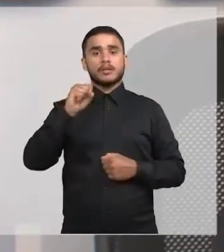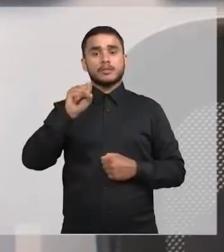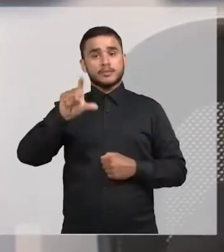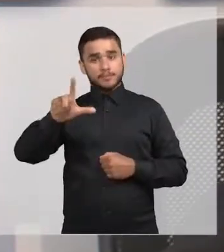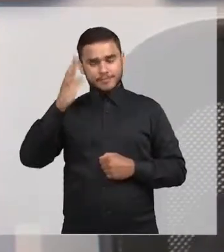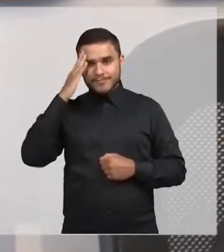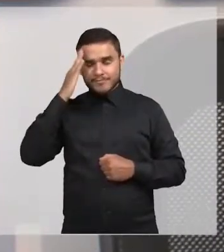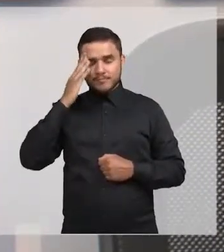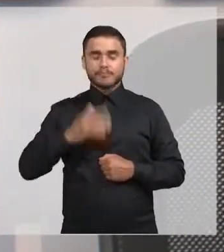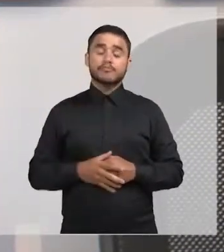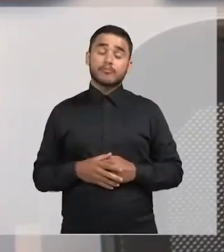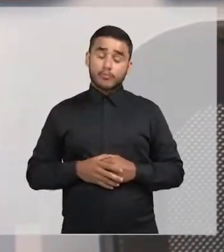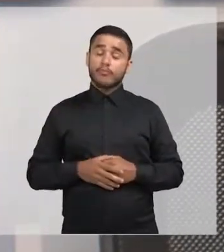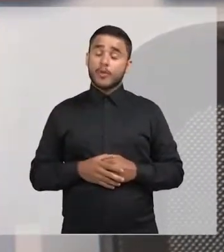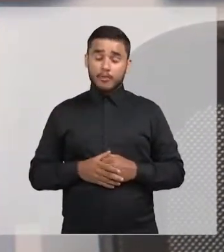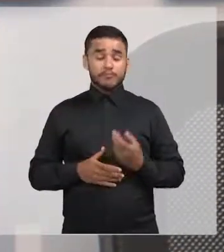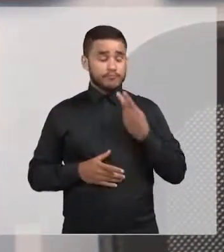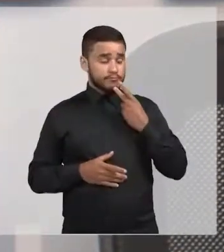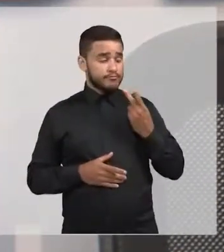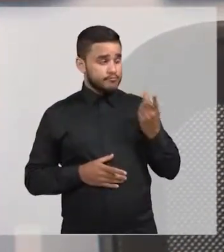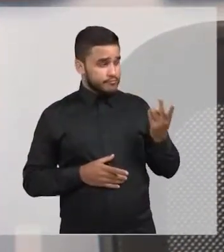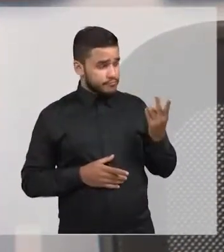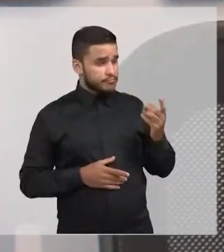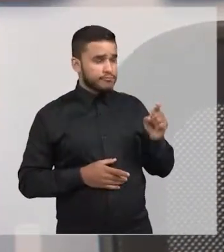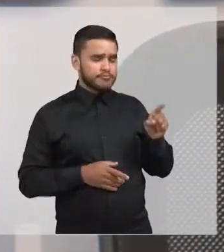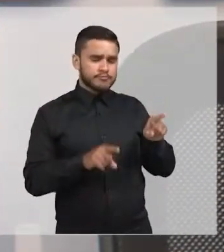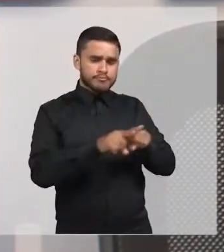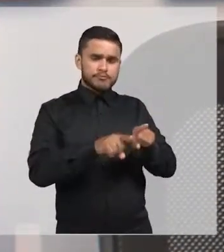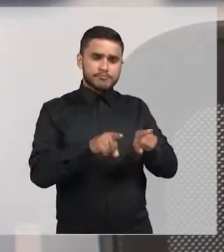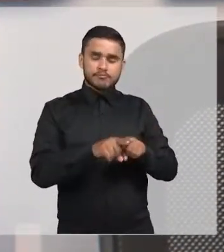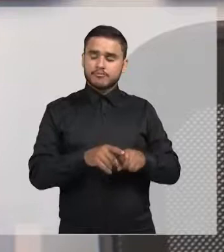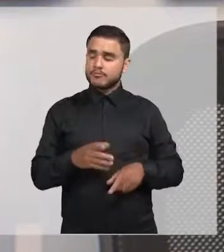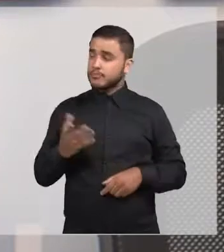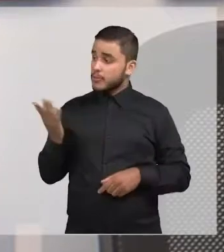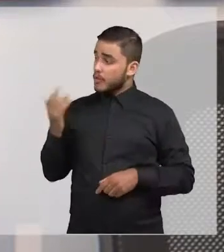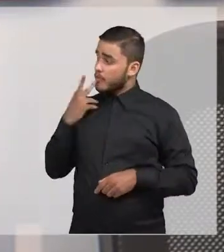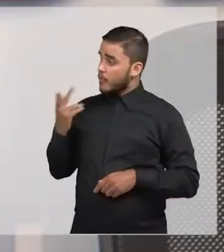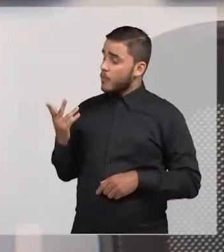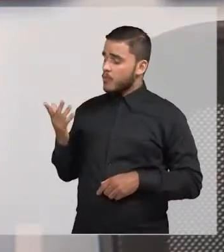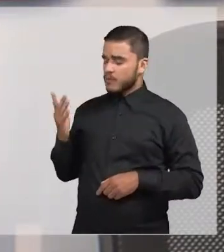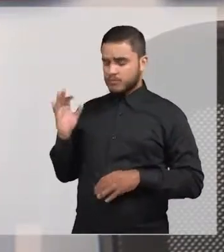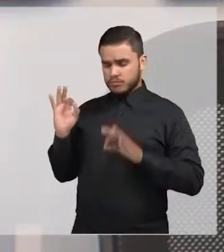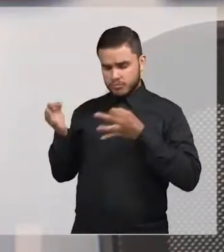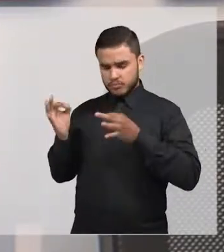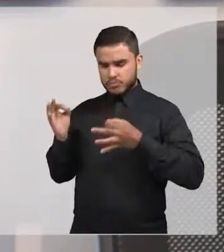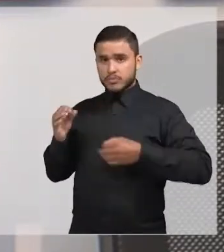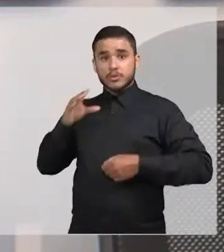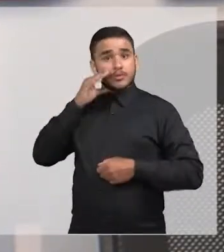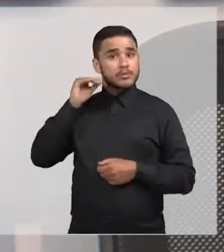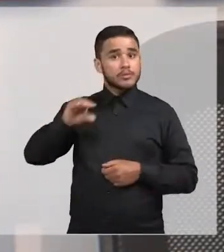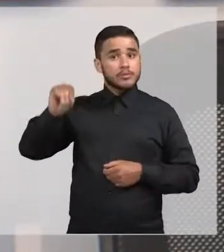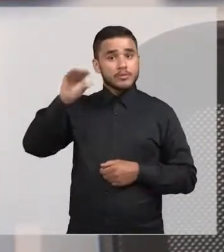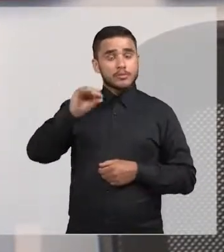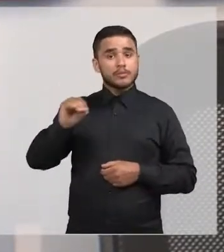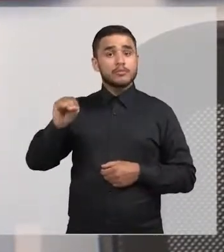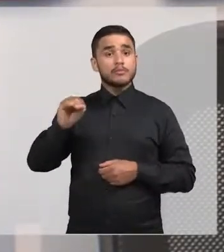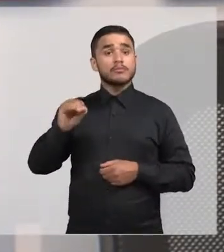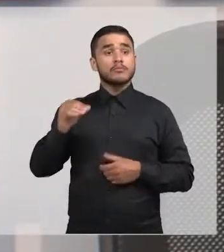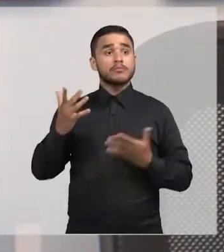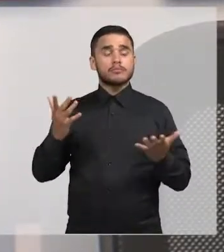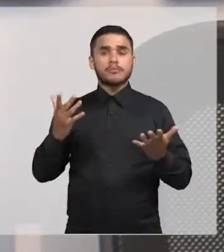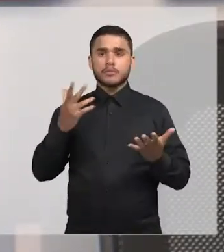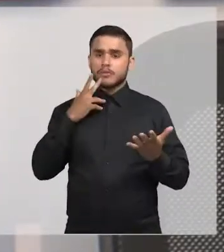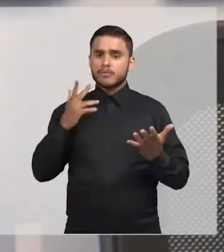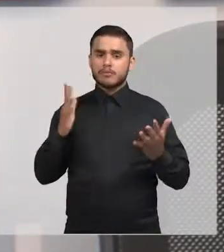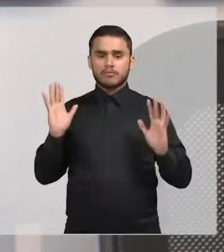para completar, Carlos Frederico, a gente vai falar daqui a pouco mais no terceiro bloco, Ciro Gomes literalmente não